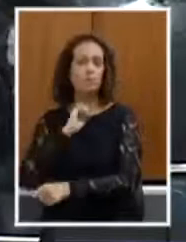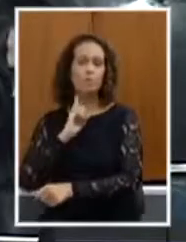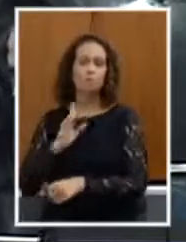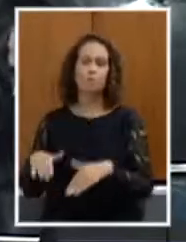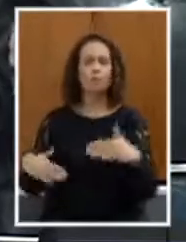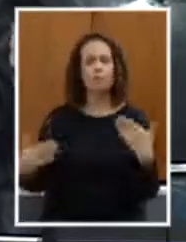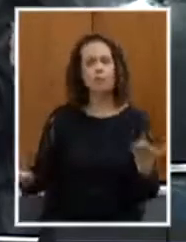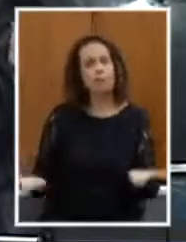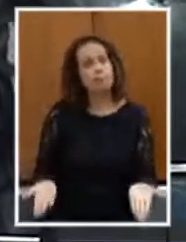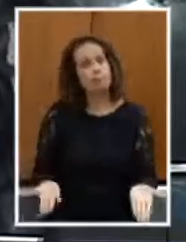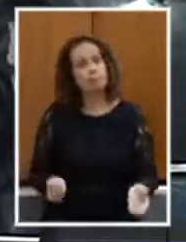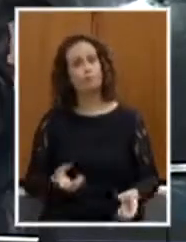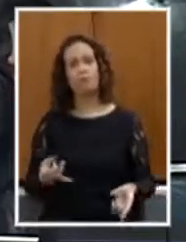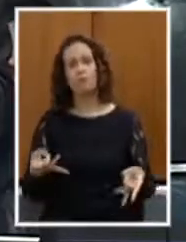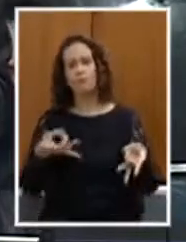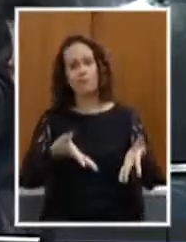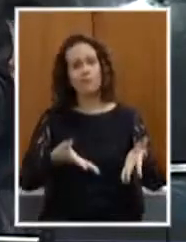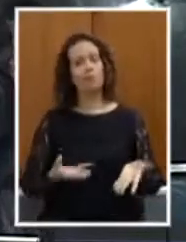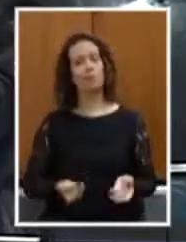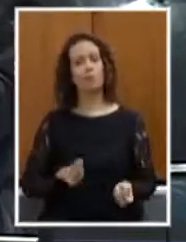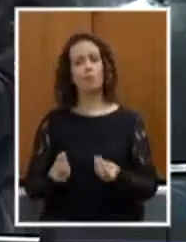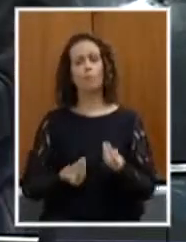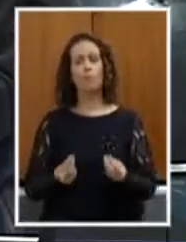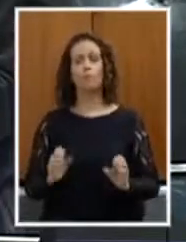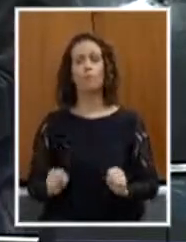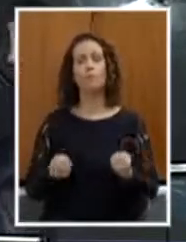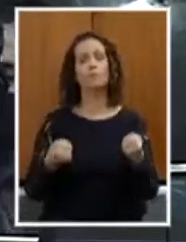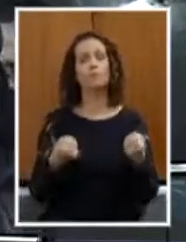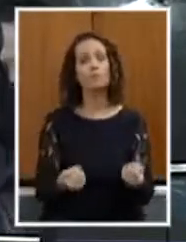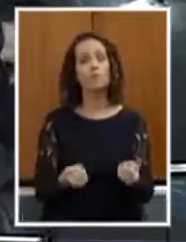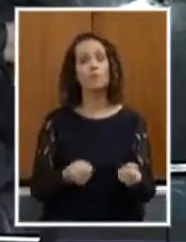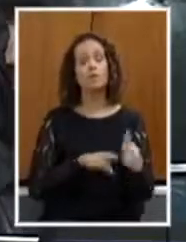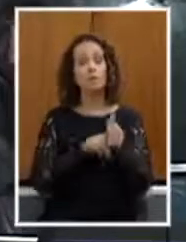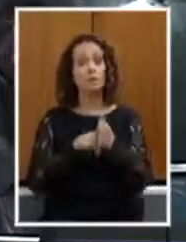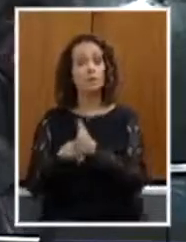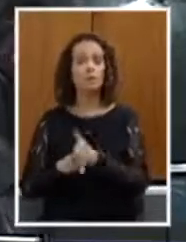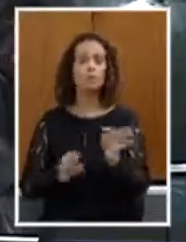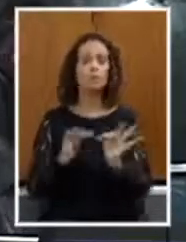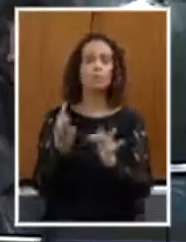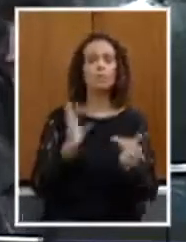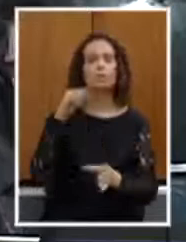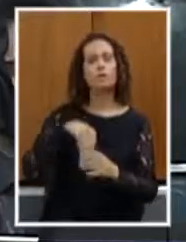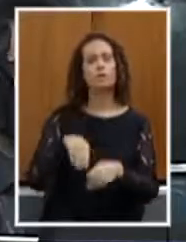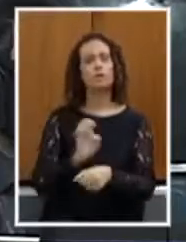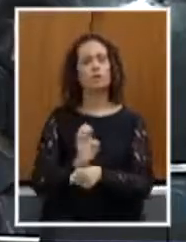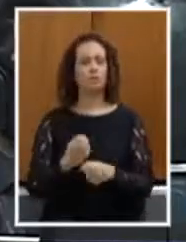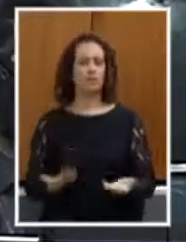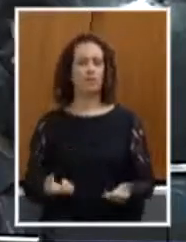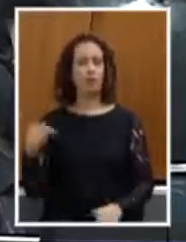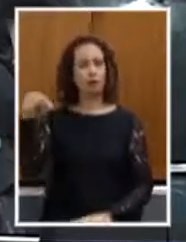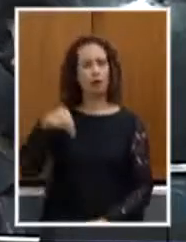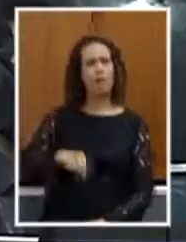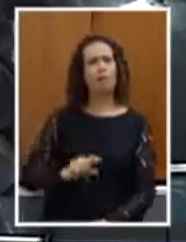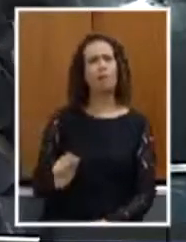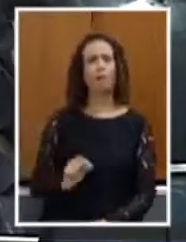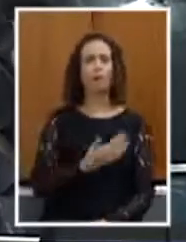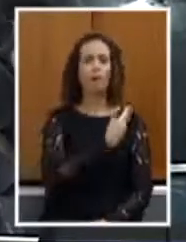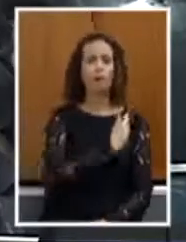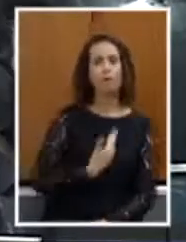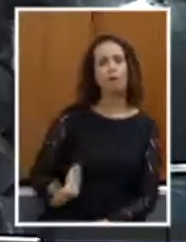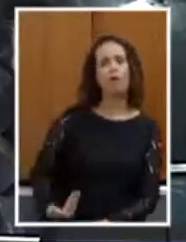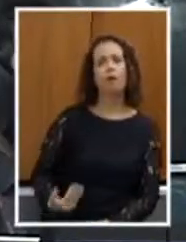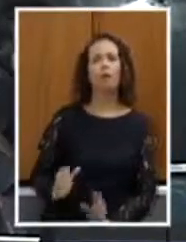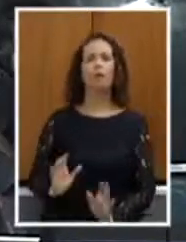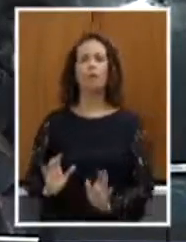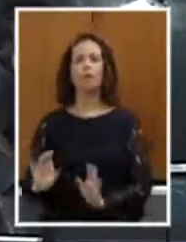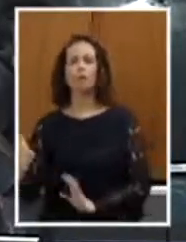do fortalecimento dessa área e da ciência no nosso Estado. Então, aqui não se trata de uma briga governo, oposição,